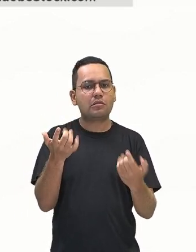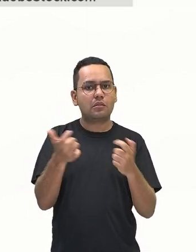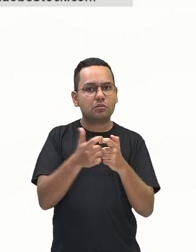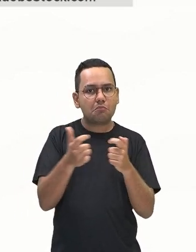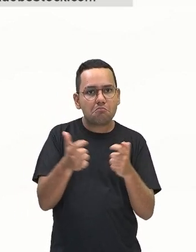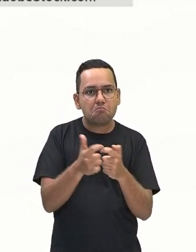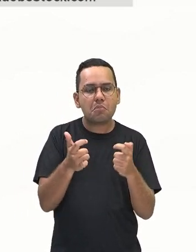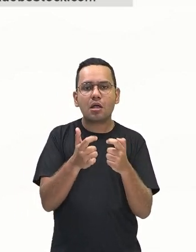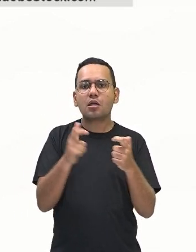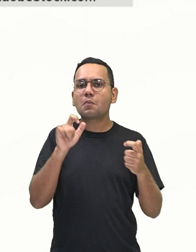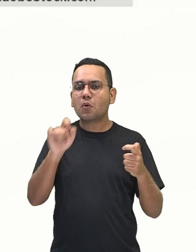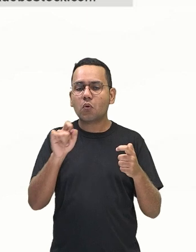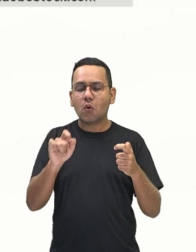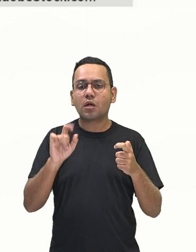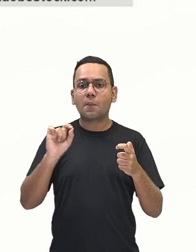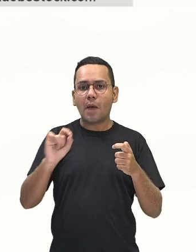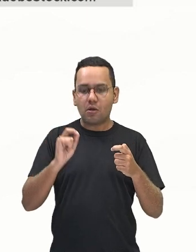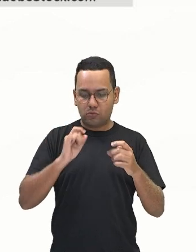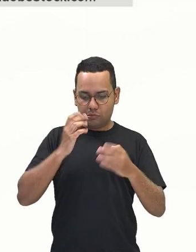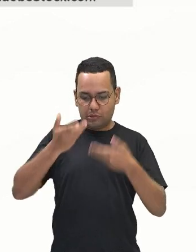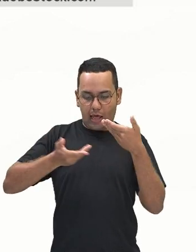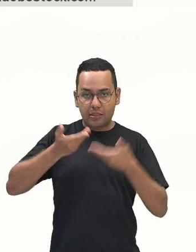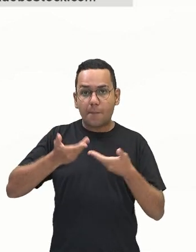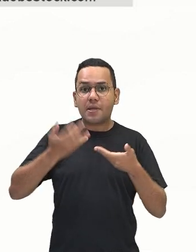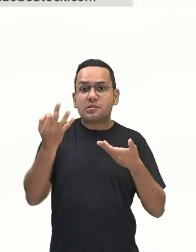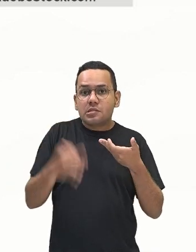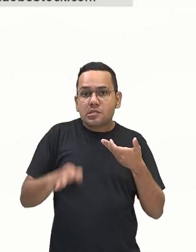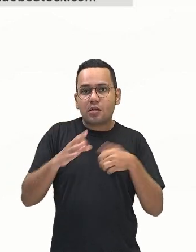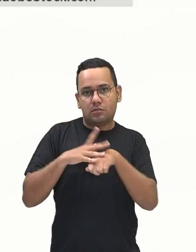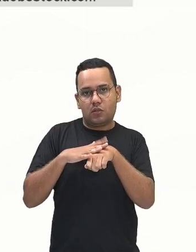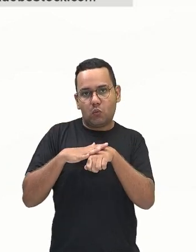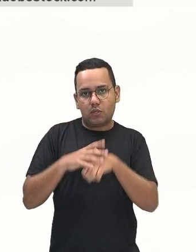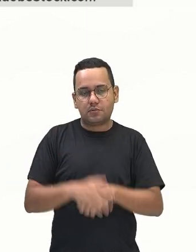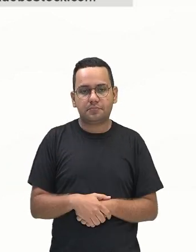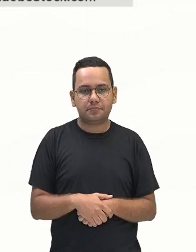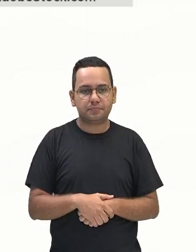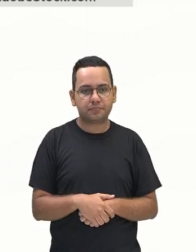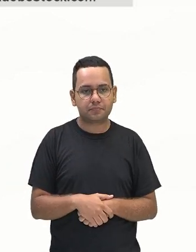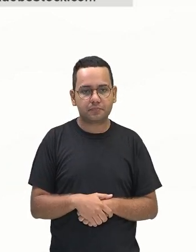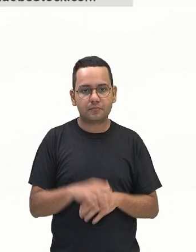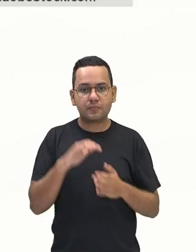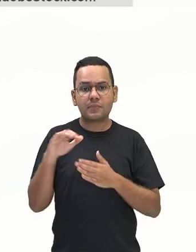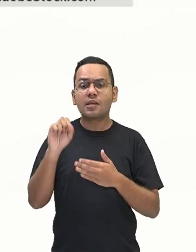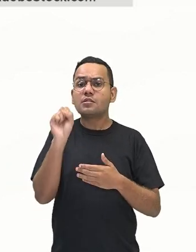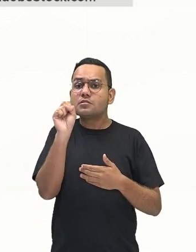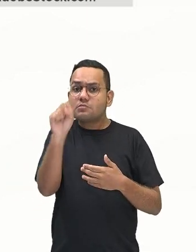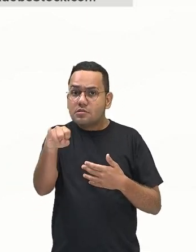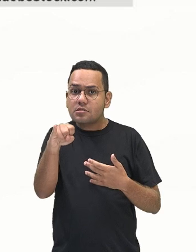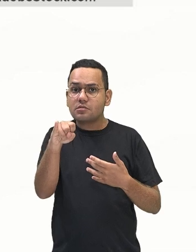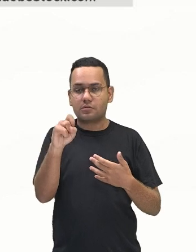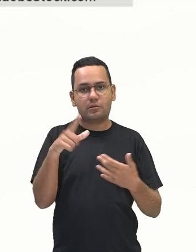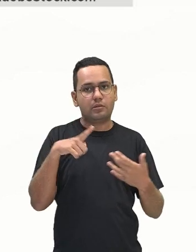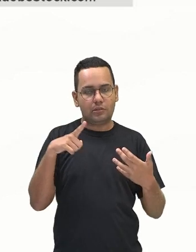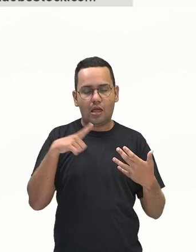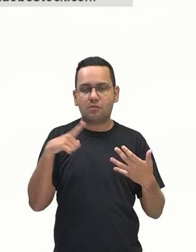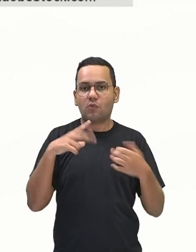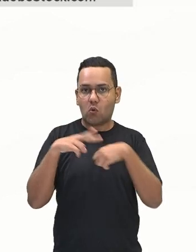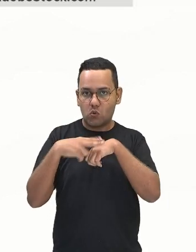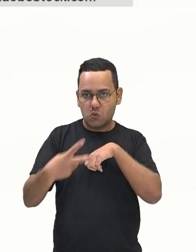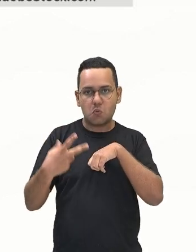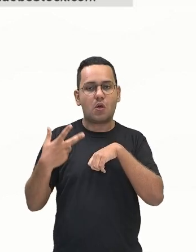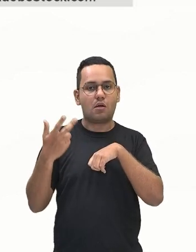você realmente está sentindo. Casos mais graves, aí vai ficando dependência física